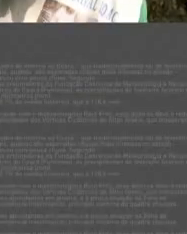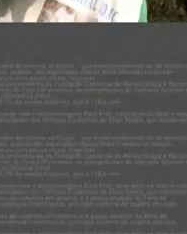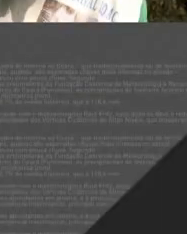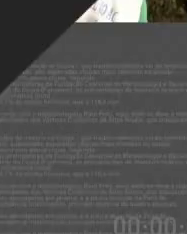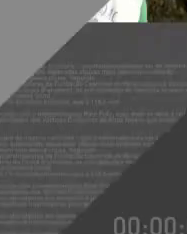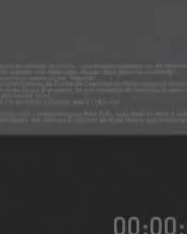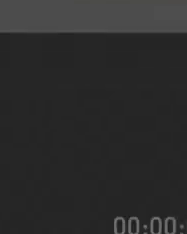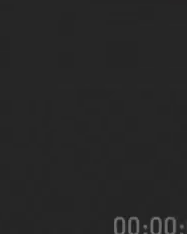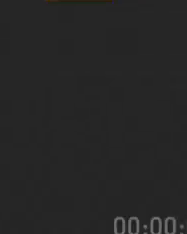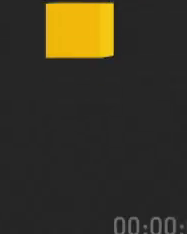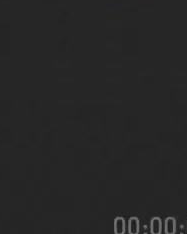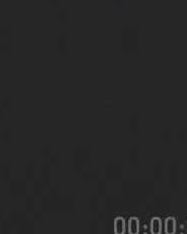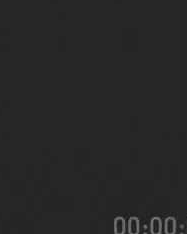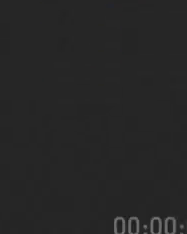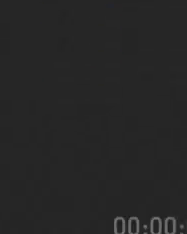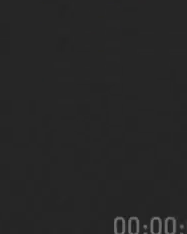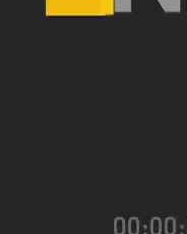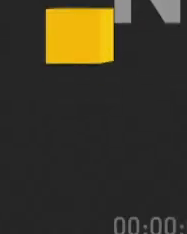ae